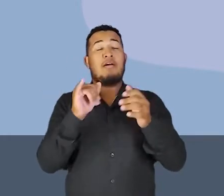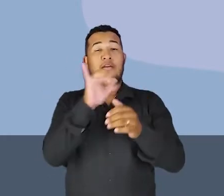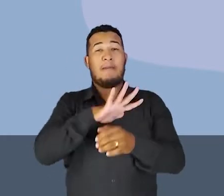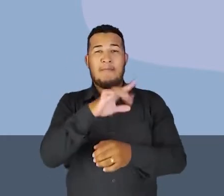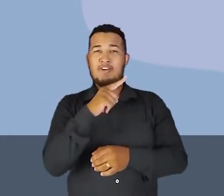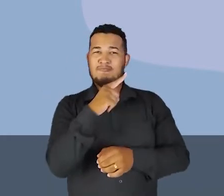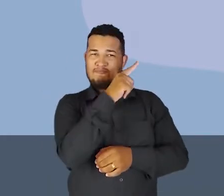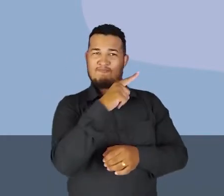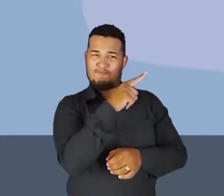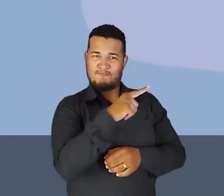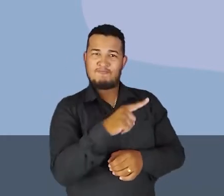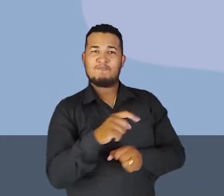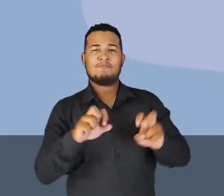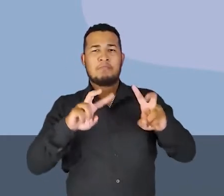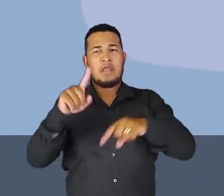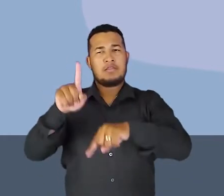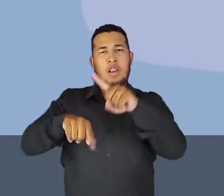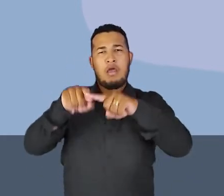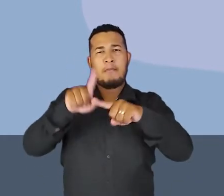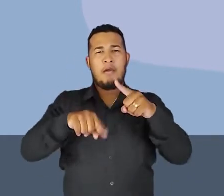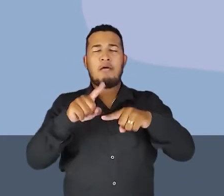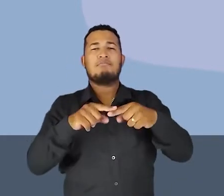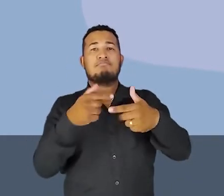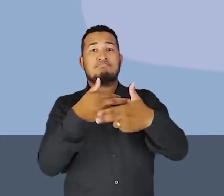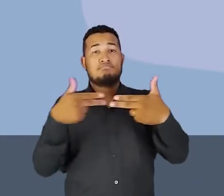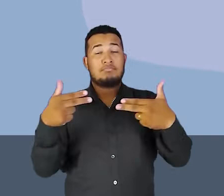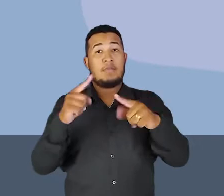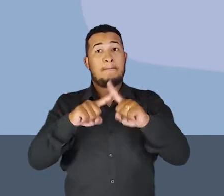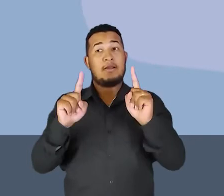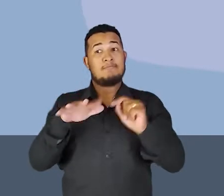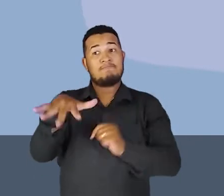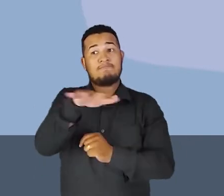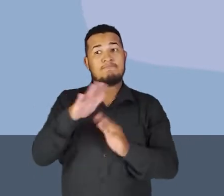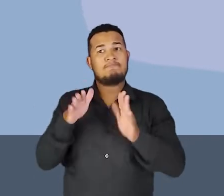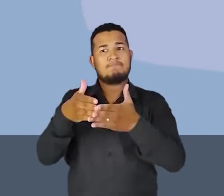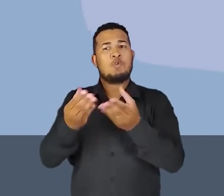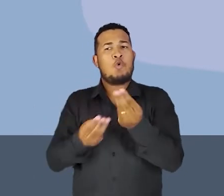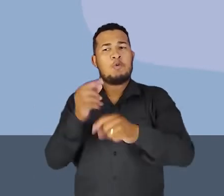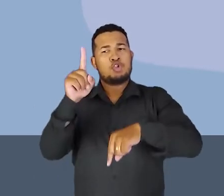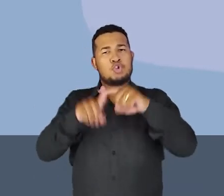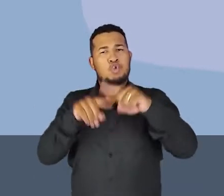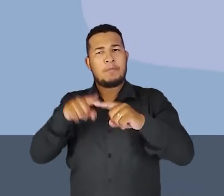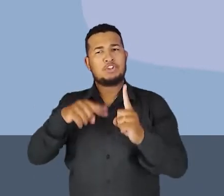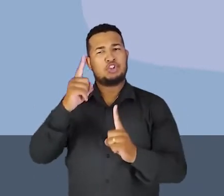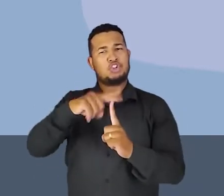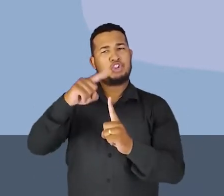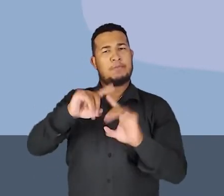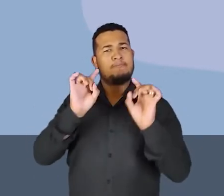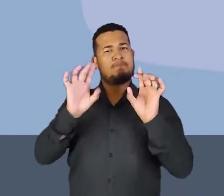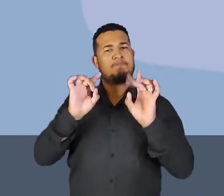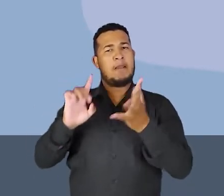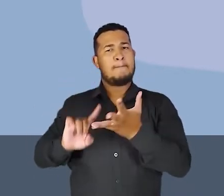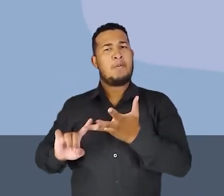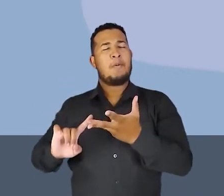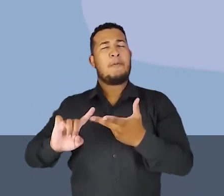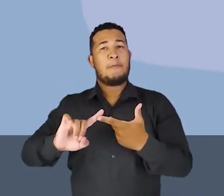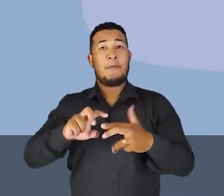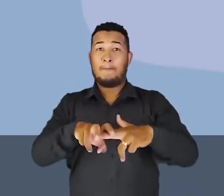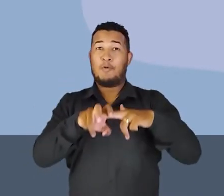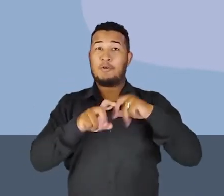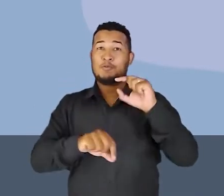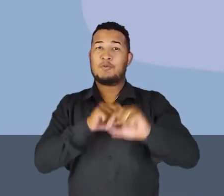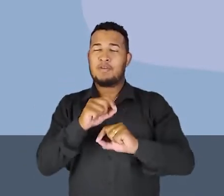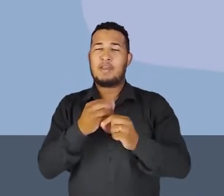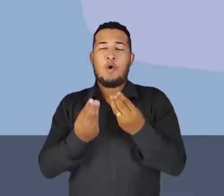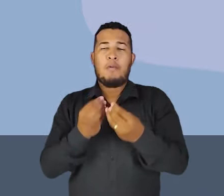com esses elementos, né, mas é um ramo da ciência voltado para o estudo dos instrumentos, da tipologia do instrumento, né, de acordo com a